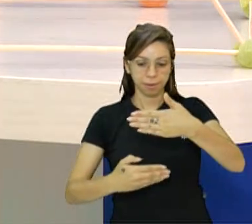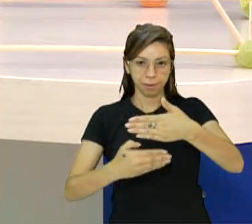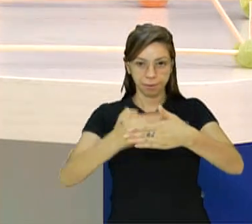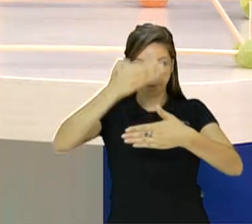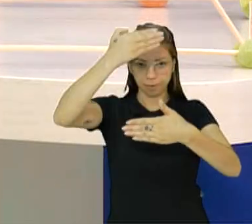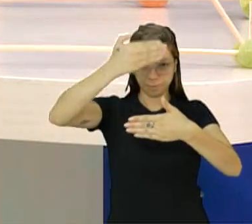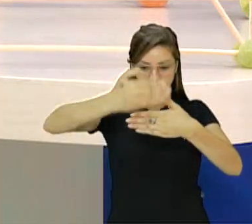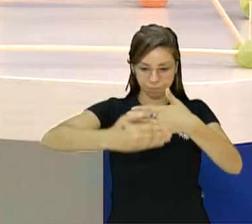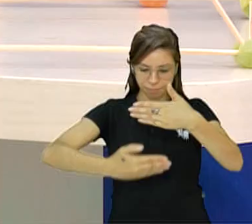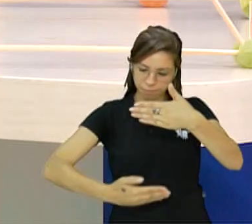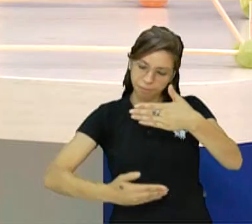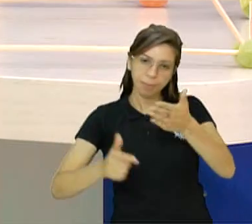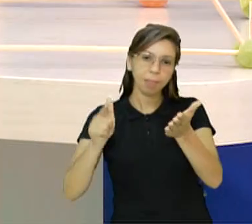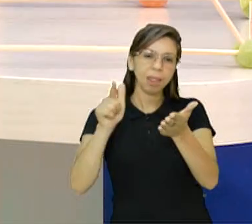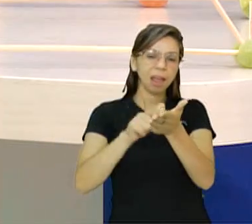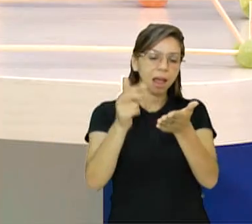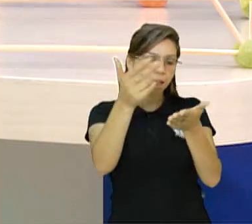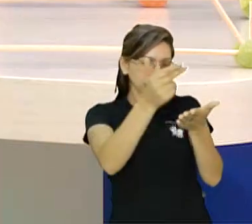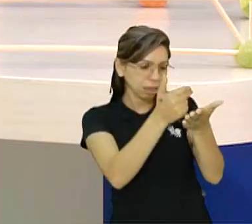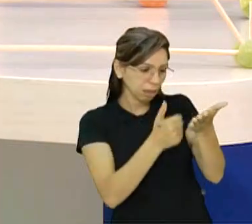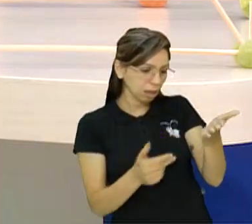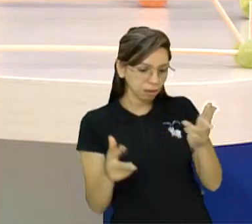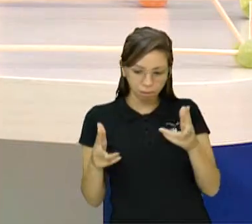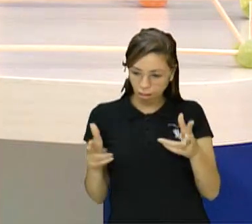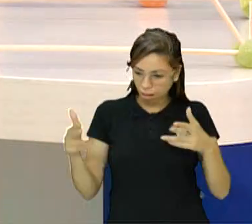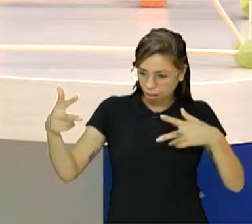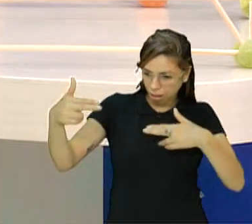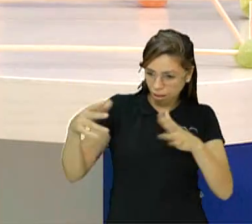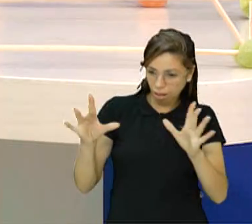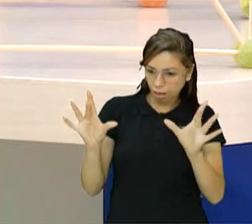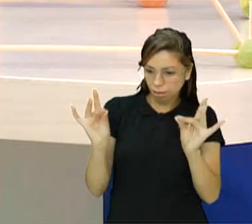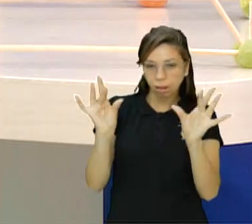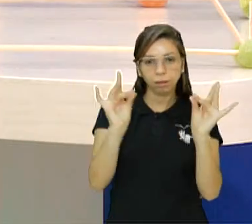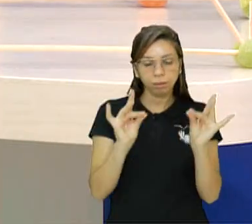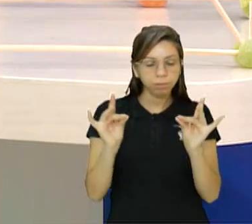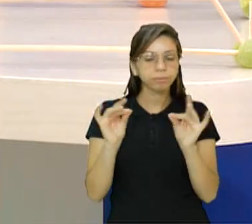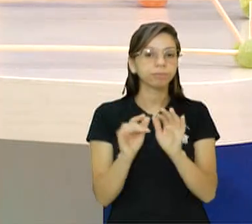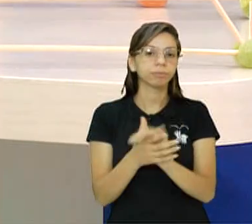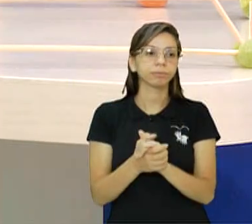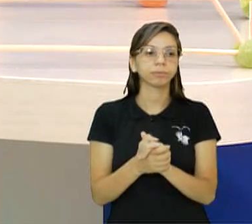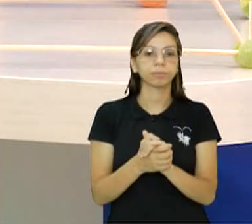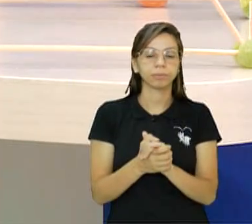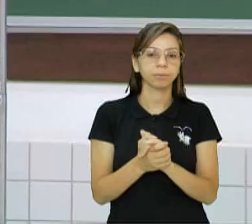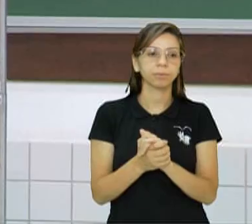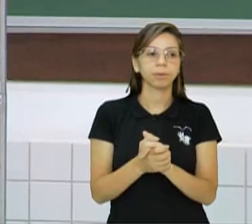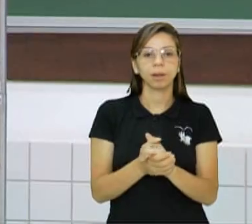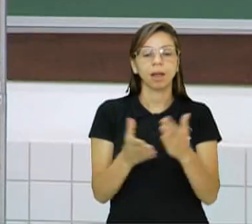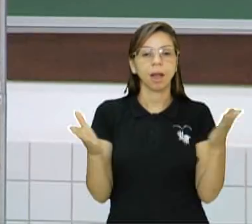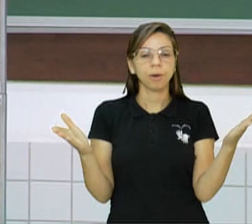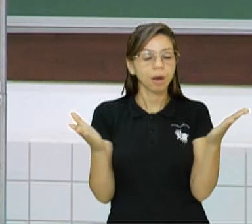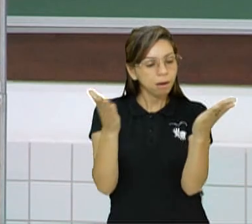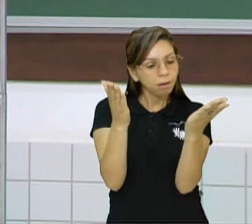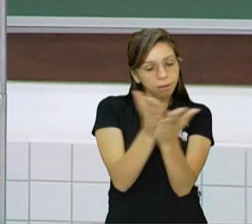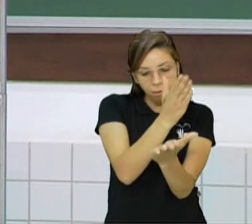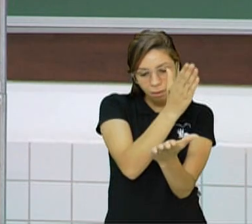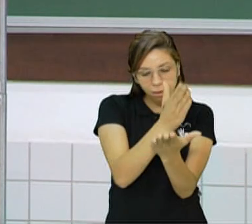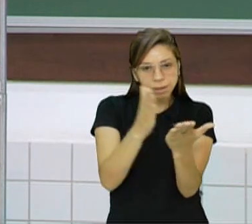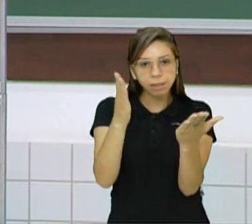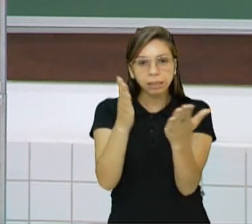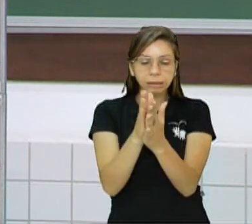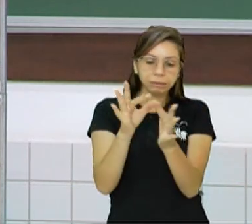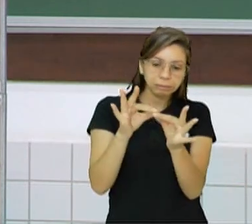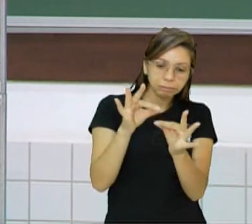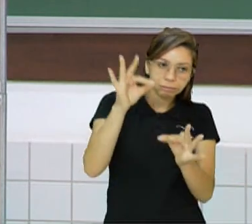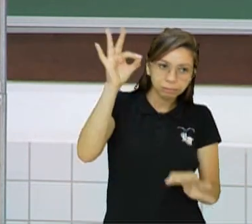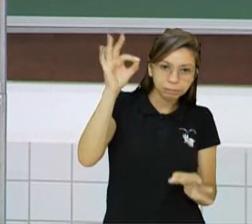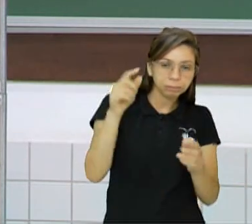aquele desenho, cortar, passar cola e montar. E quando nós pegamos ele separado assim com os palitinhos e